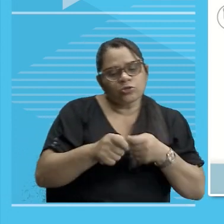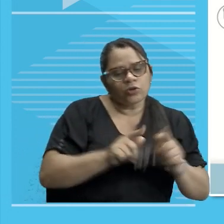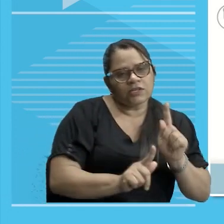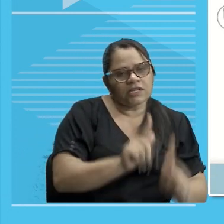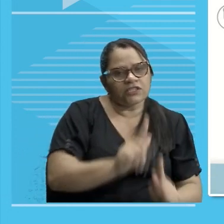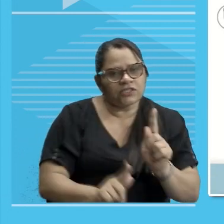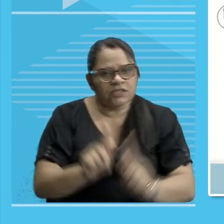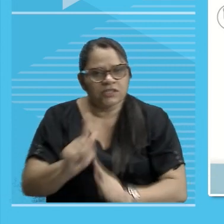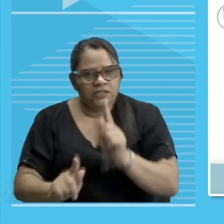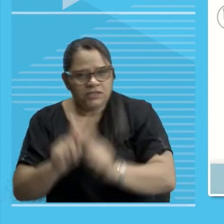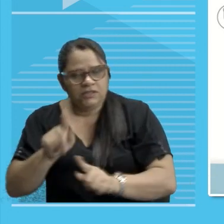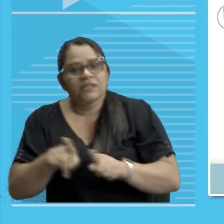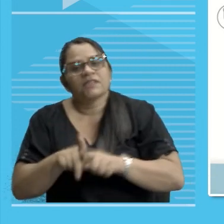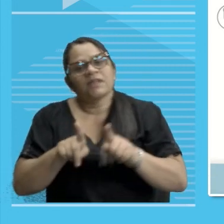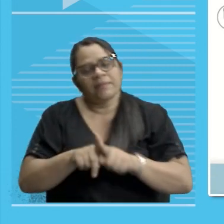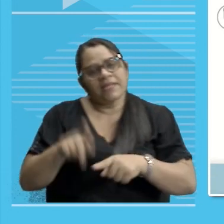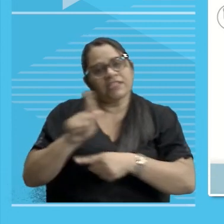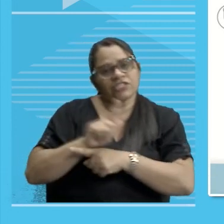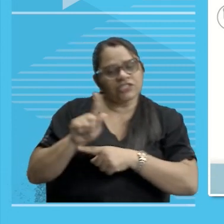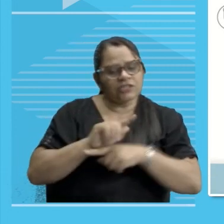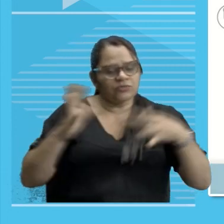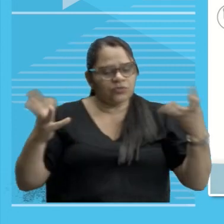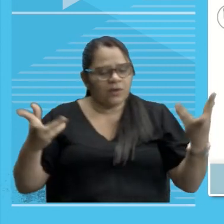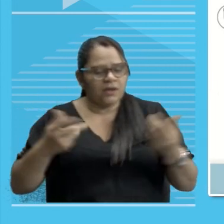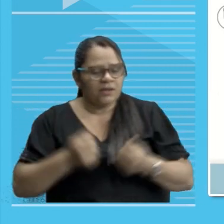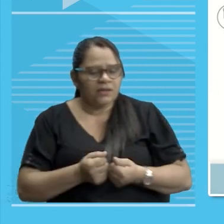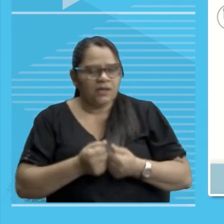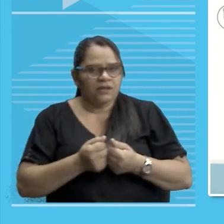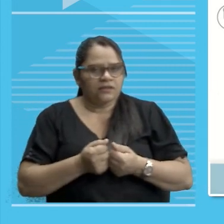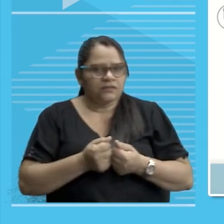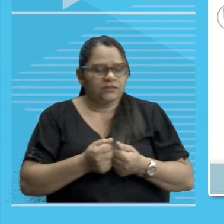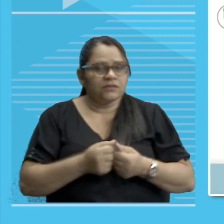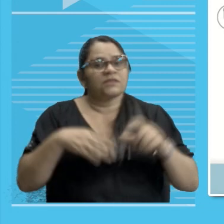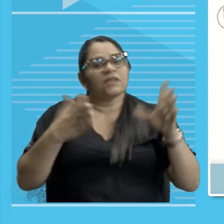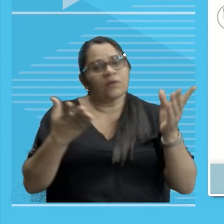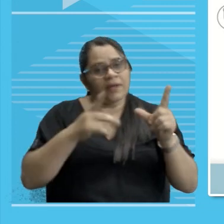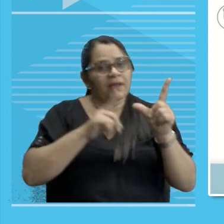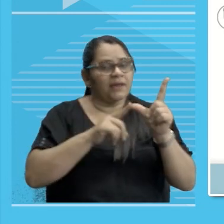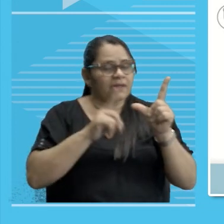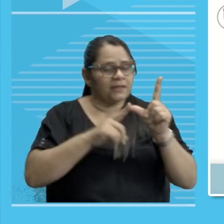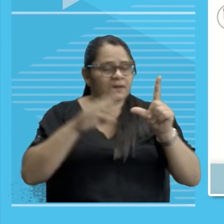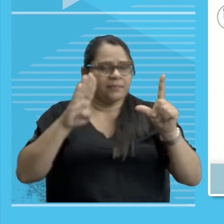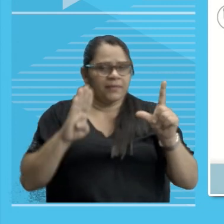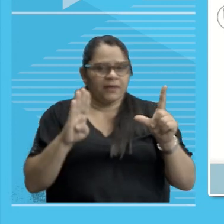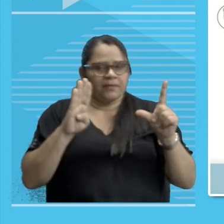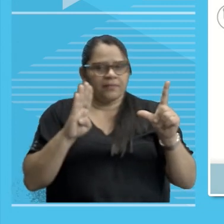garantia na gestão da qualidade será professor é letra b